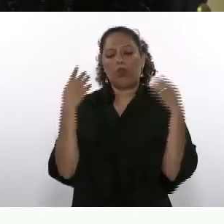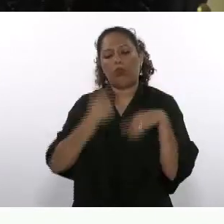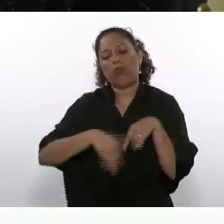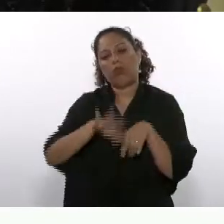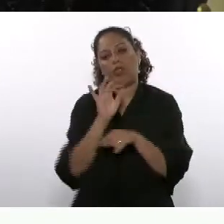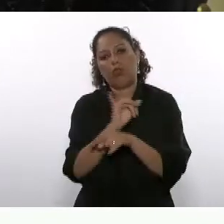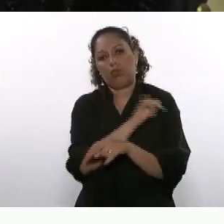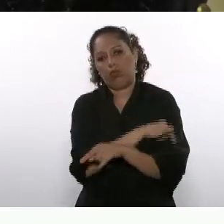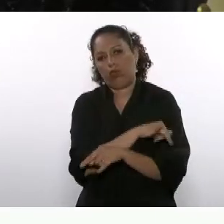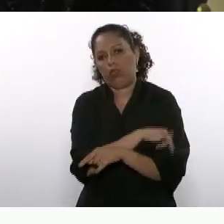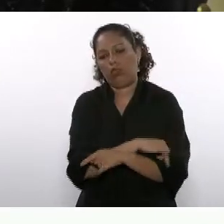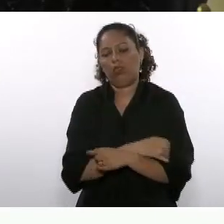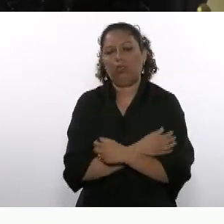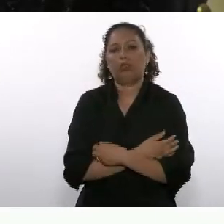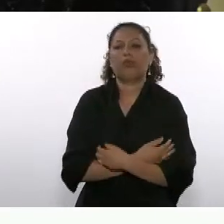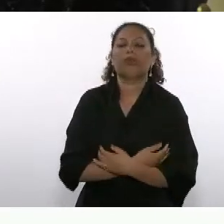maior.